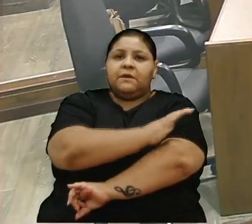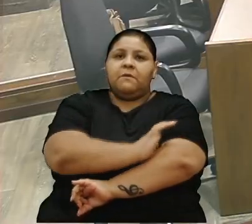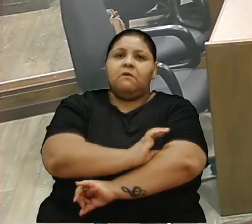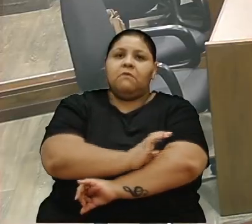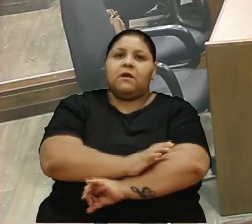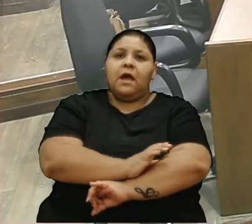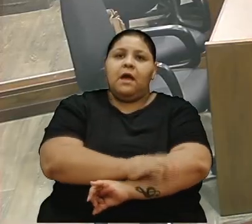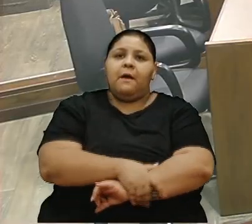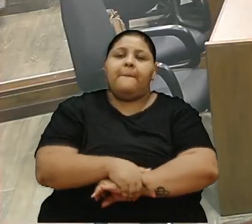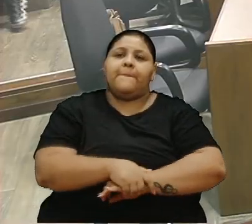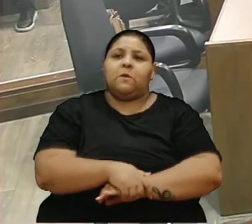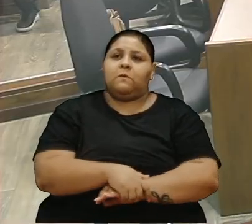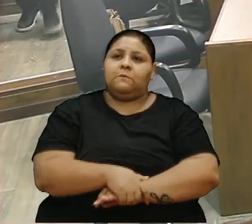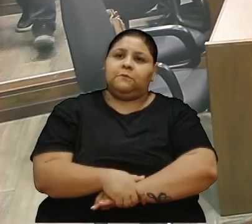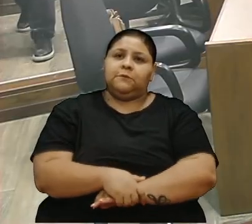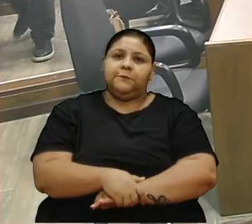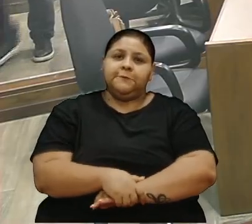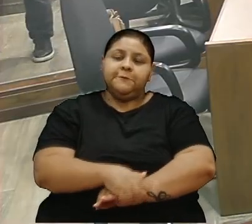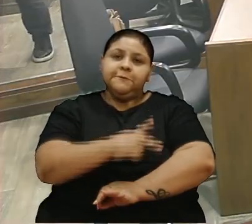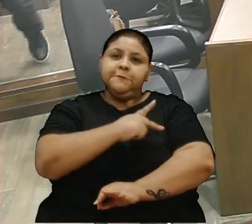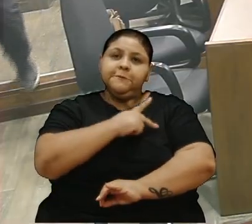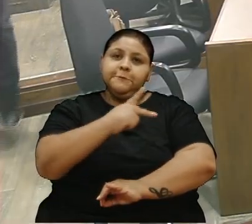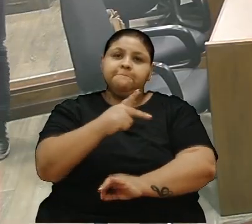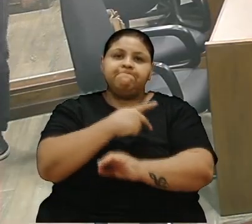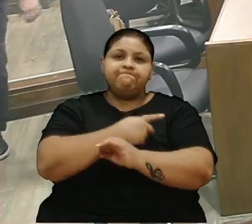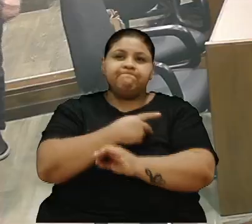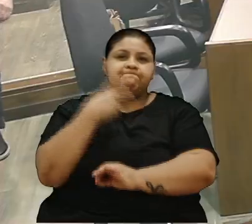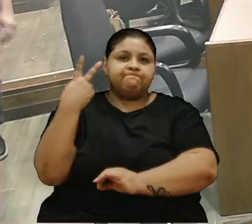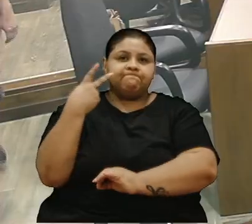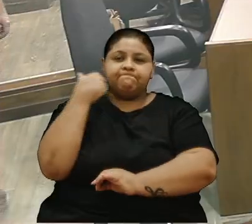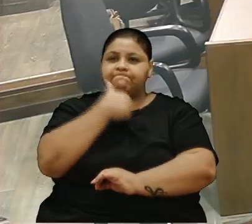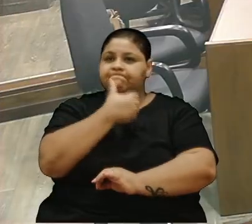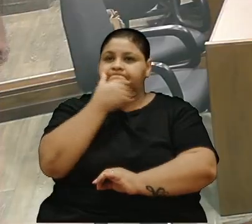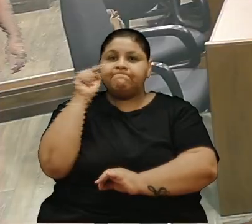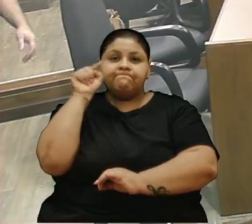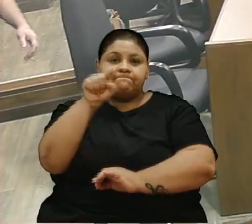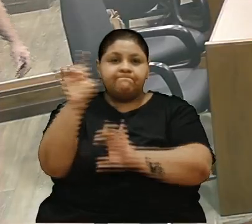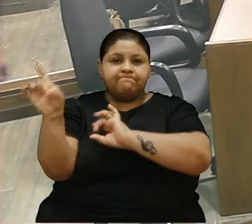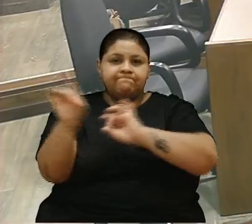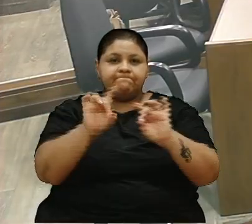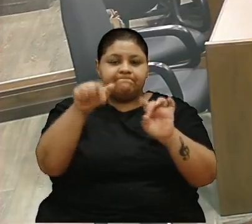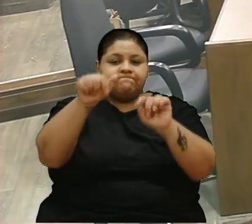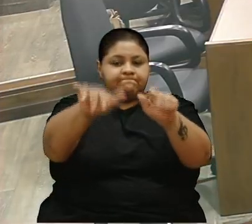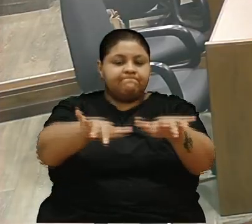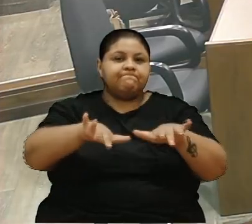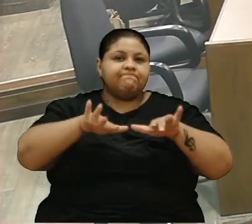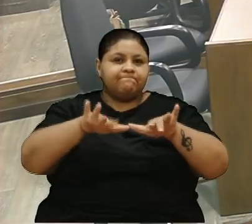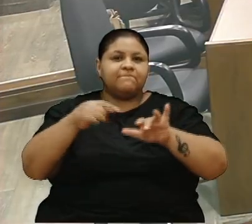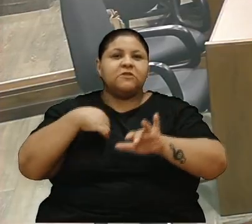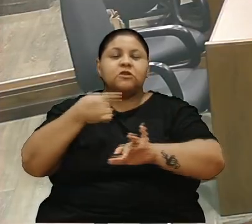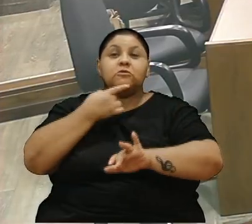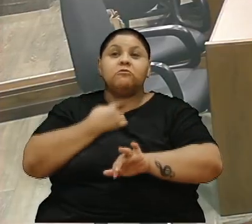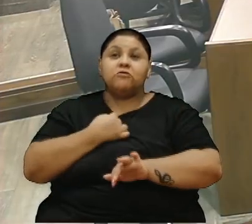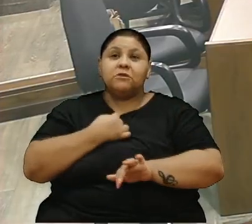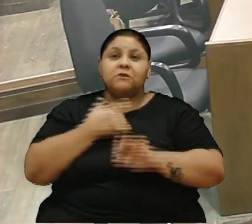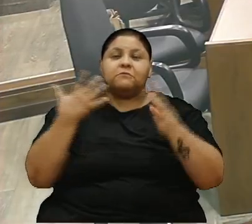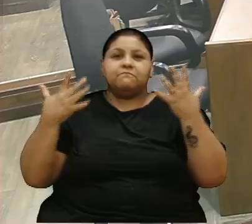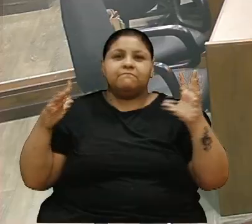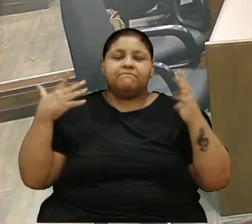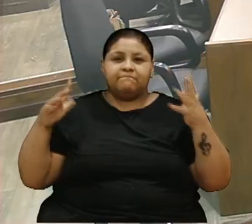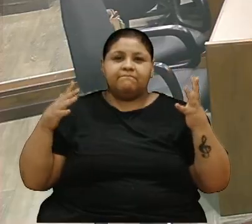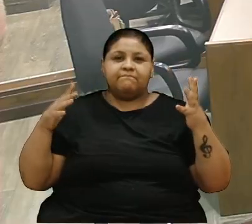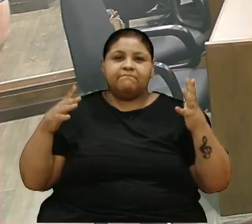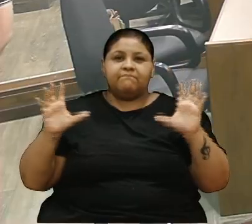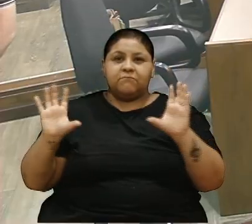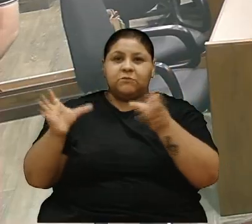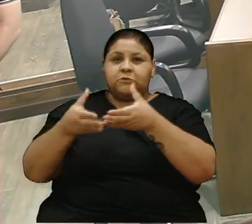palavra. Senhor presidente, nobres colegas, a você que nos acompanha aqui, eu gostaria de fazer um voto de congratulações ao